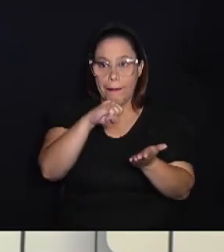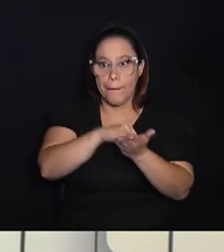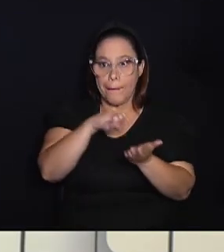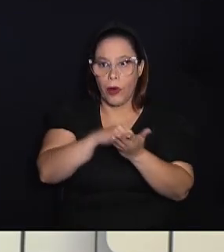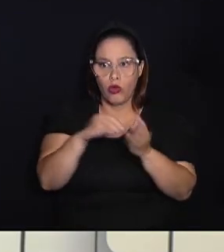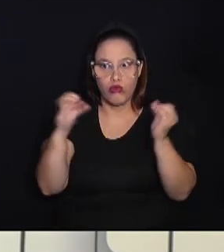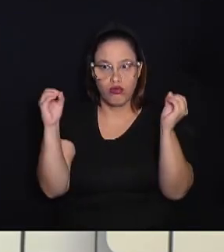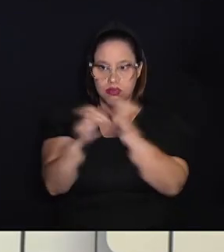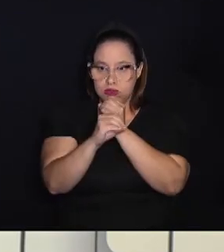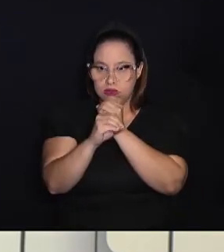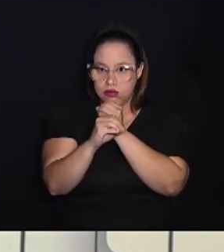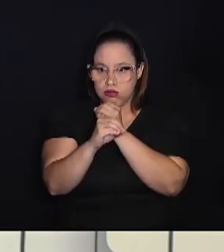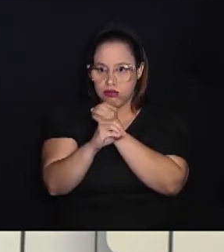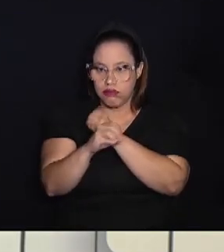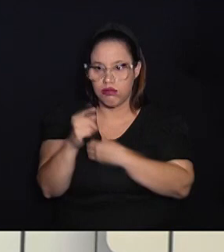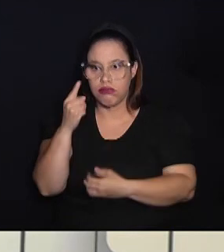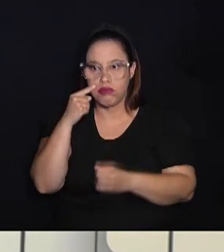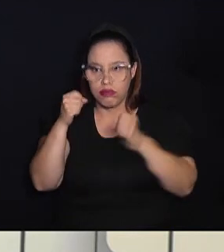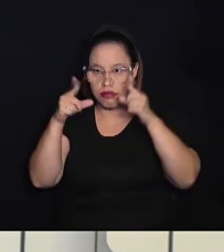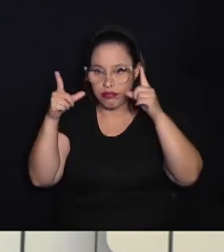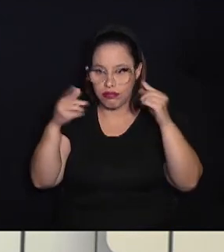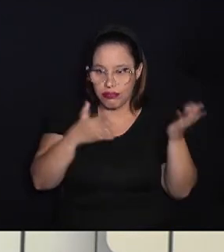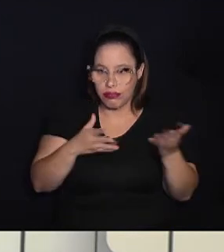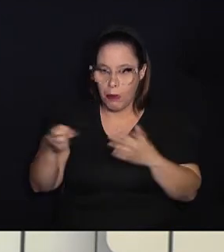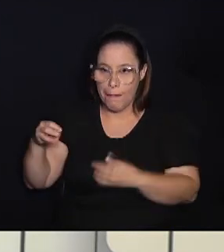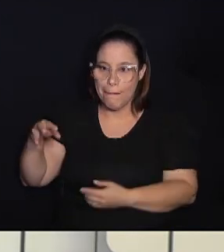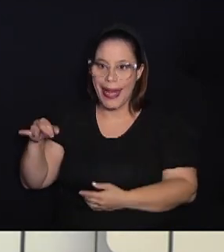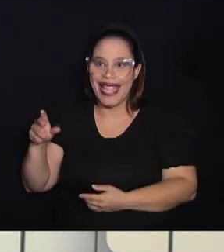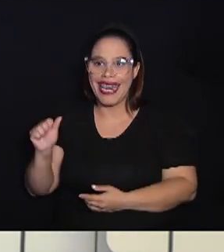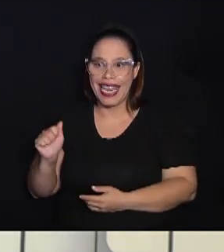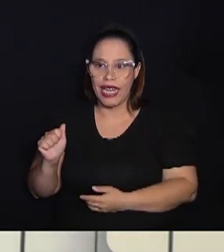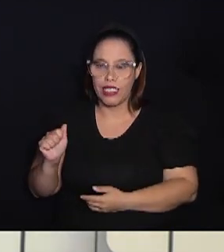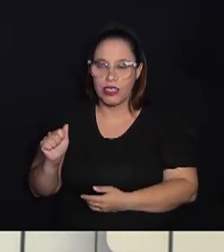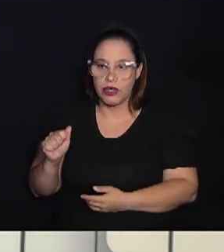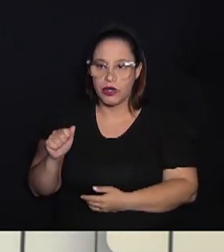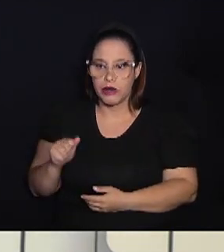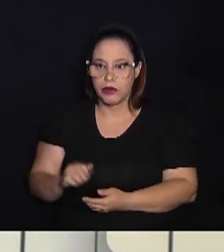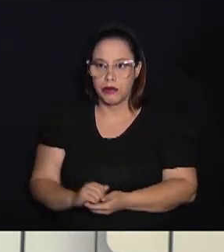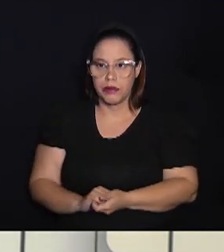esta análise da Mayra Teis, ela que é consultora tributária.